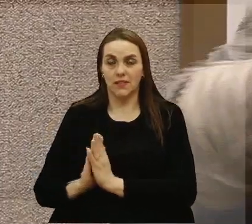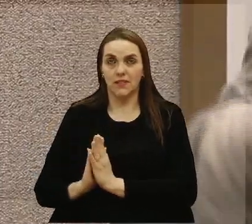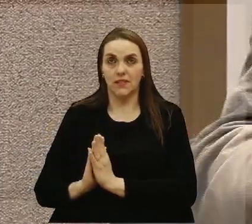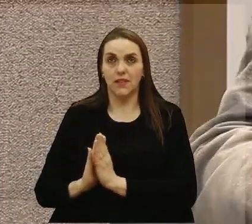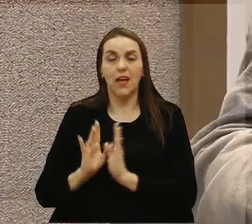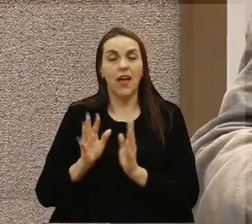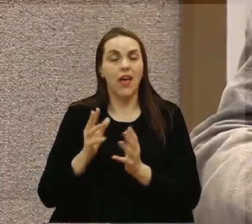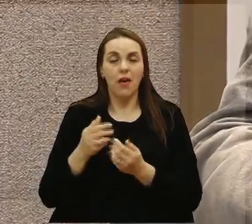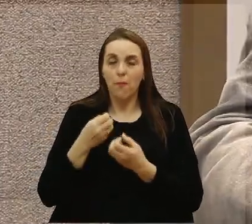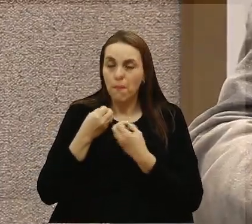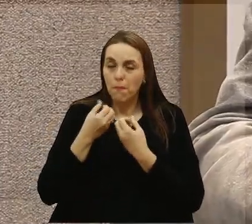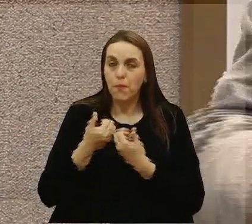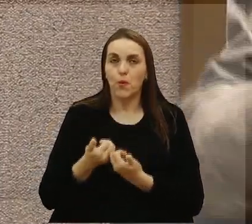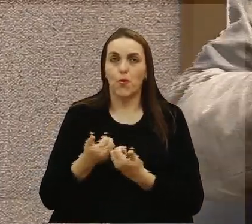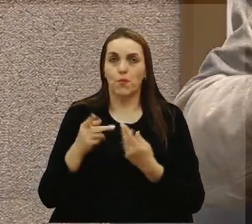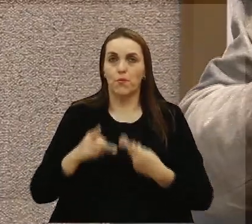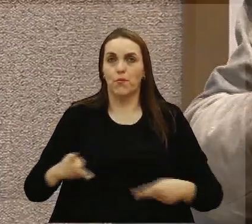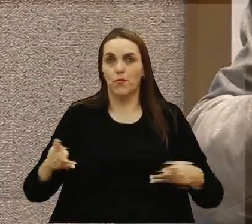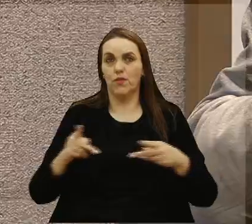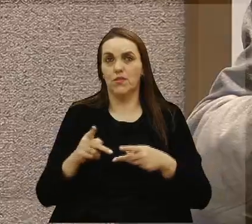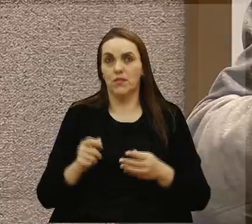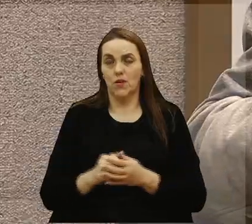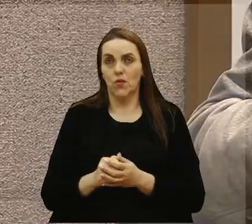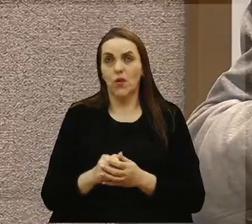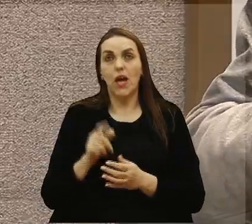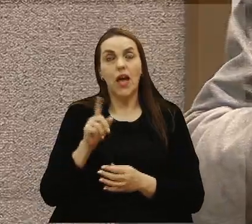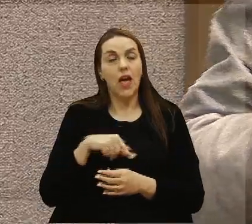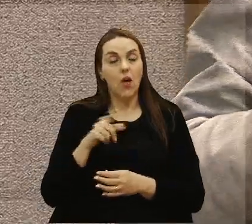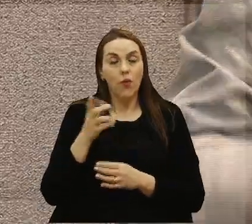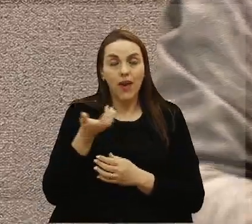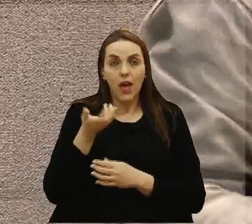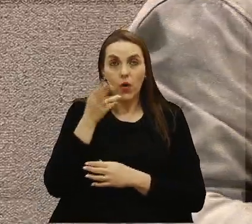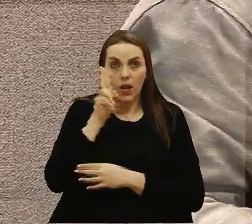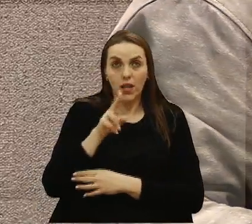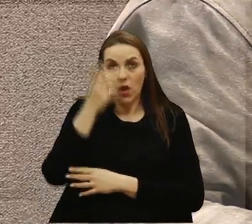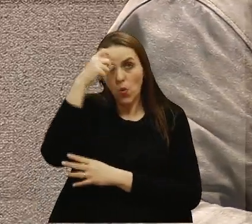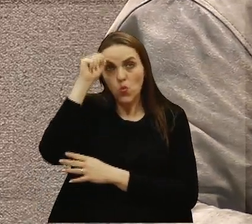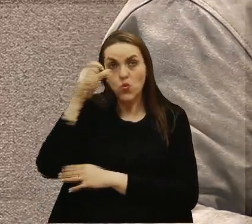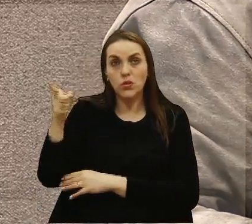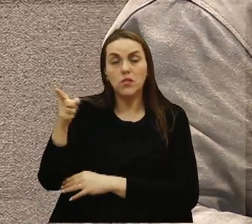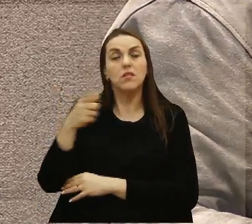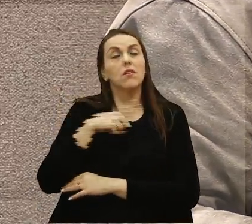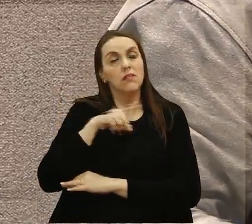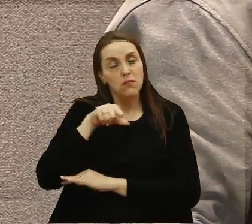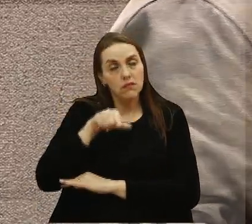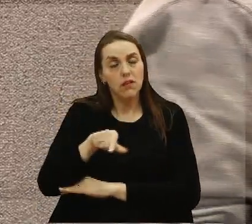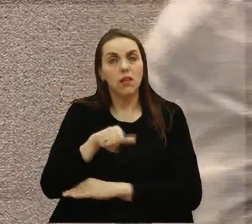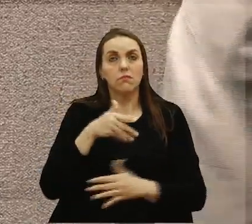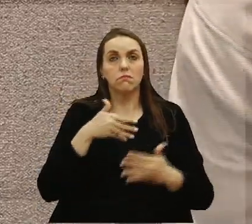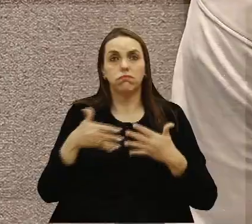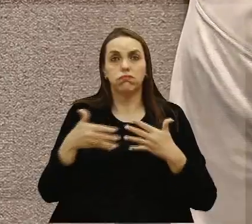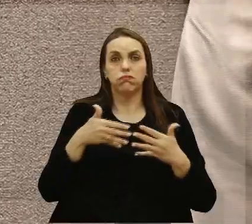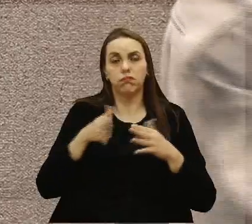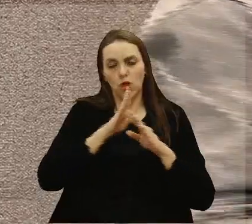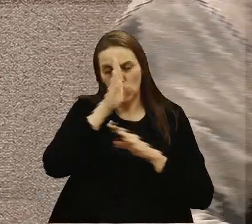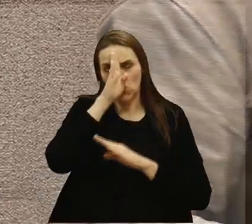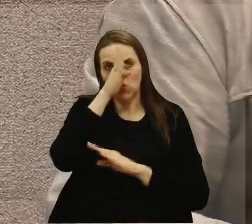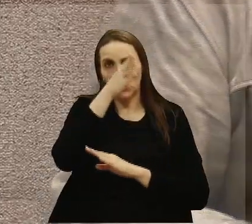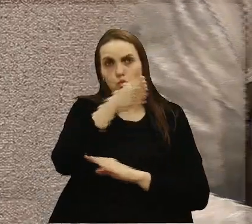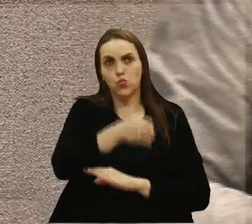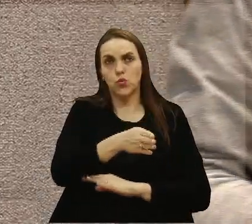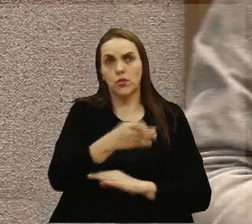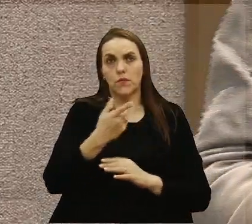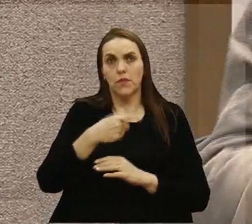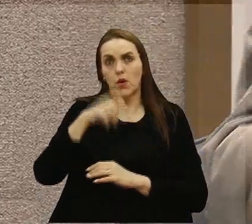Isso é atrativo, isso... eu quero ir para a universidade. Vem para a estação de transbordo e vai direto para a